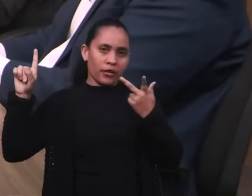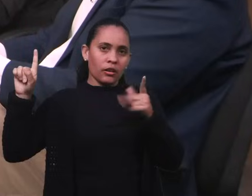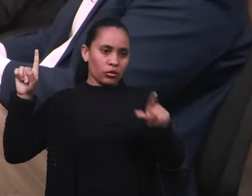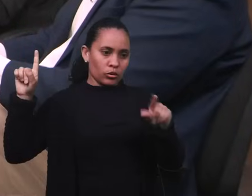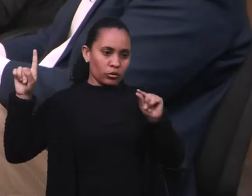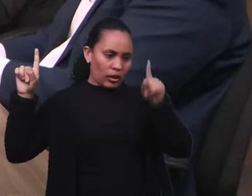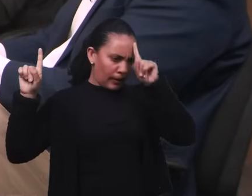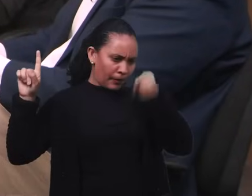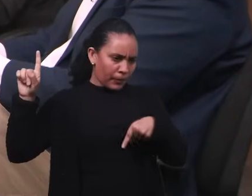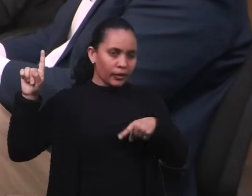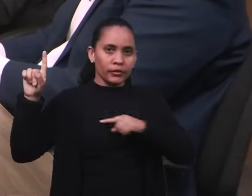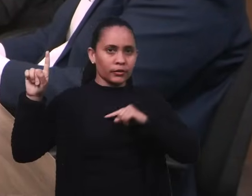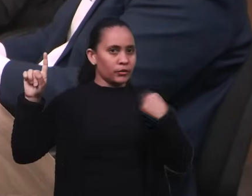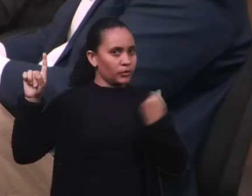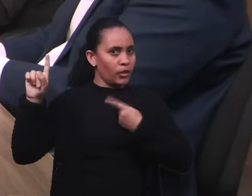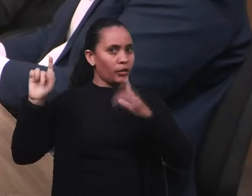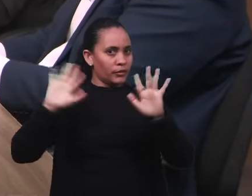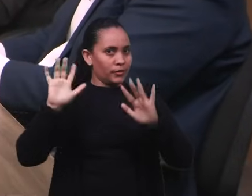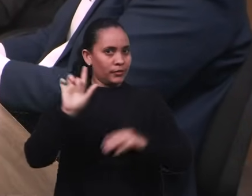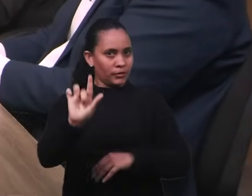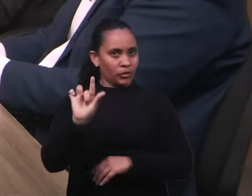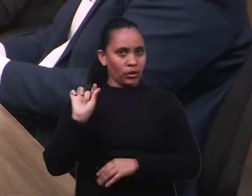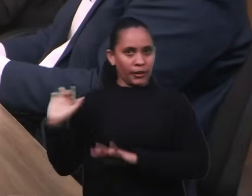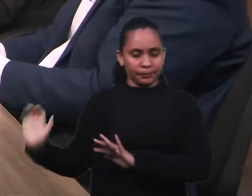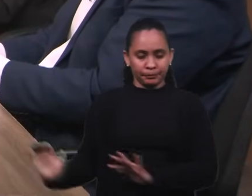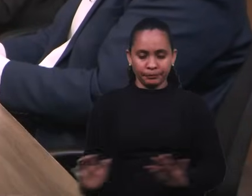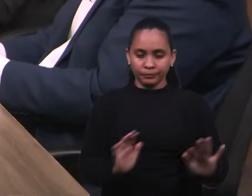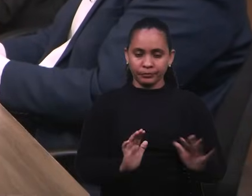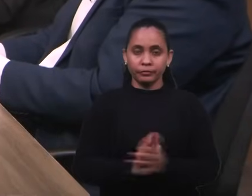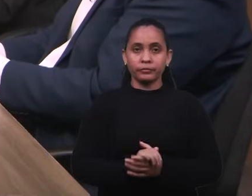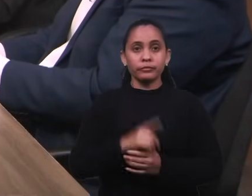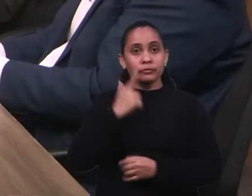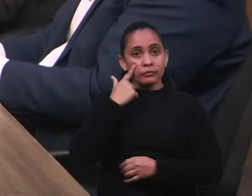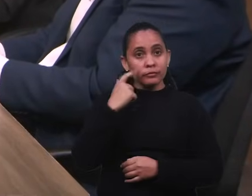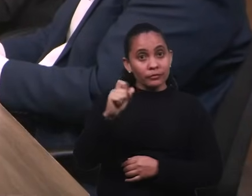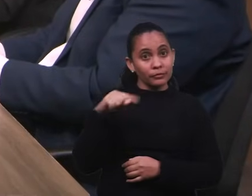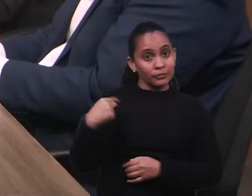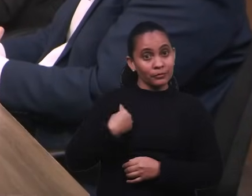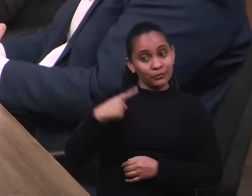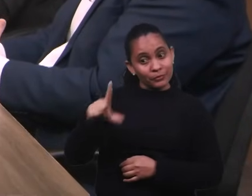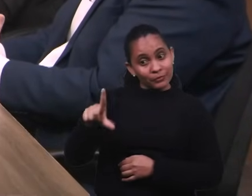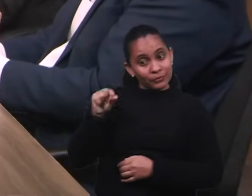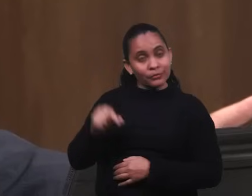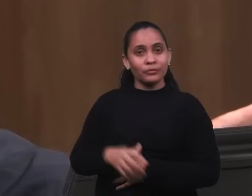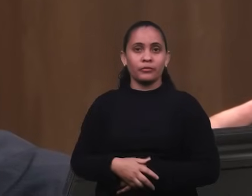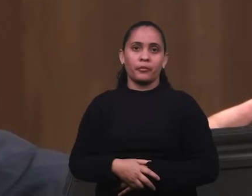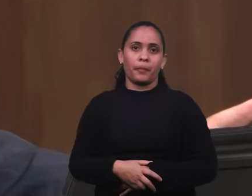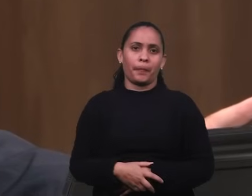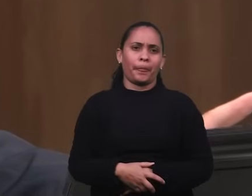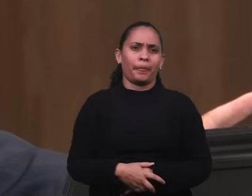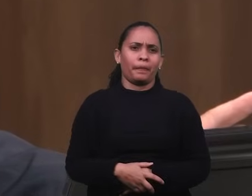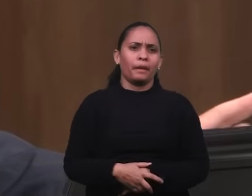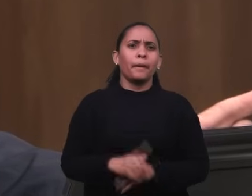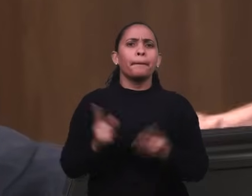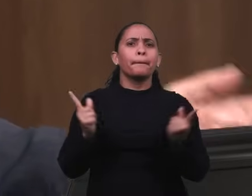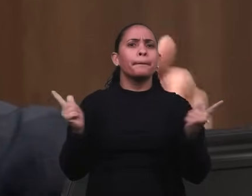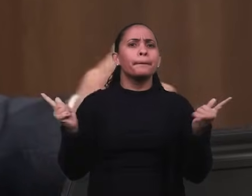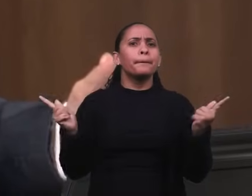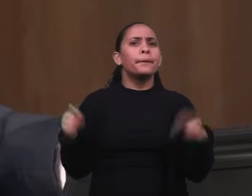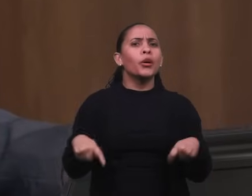escolha. A nossa escolha somos nós que fazemos. E é interessante que assim, a nossa escolha